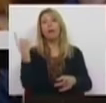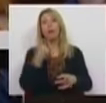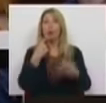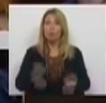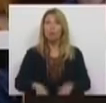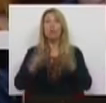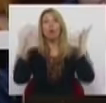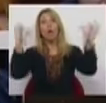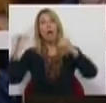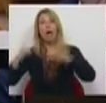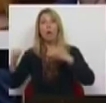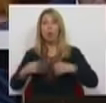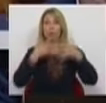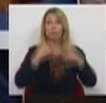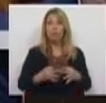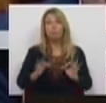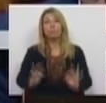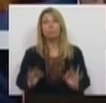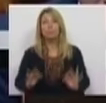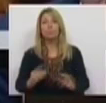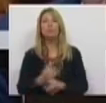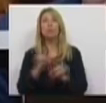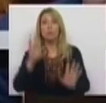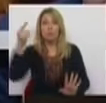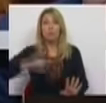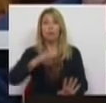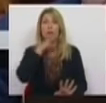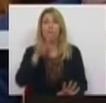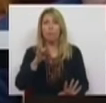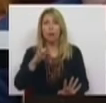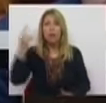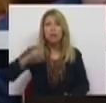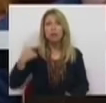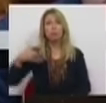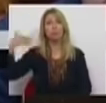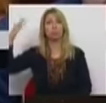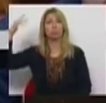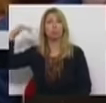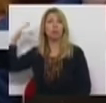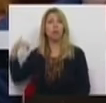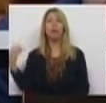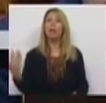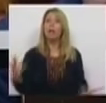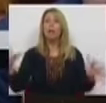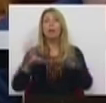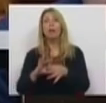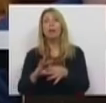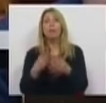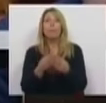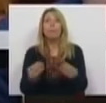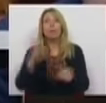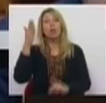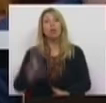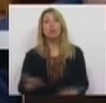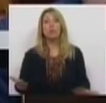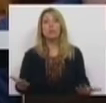sobre elas, porque elas são reivindicações das famílias antigas e correspondem a matérias de justiça.